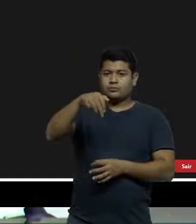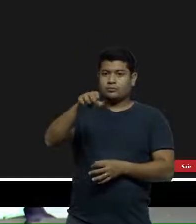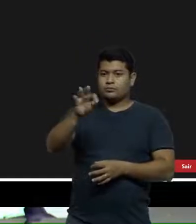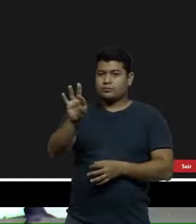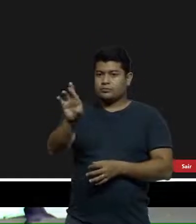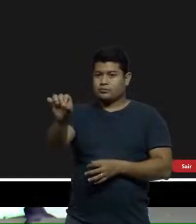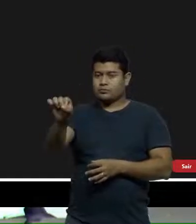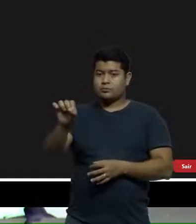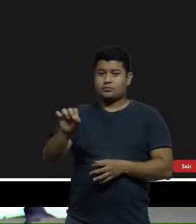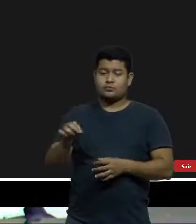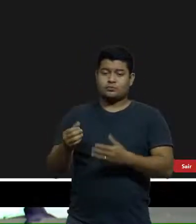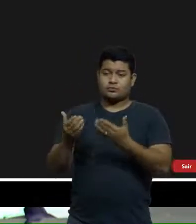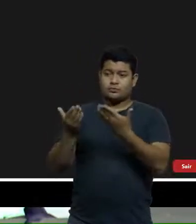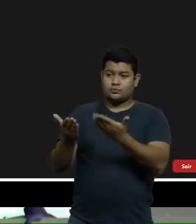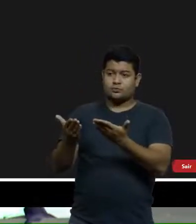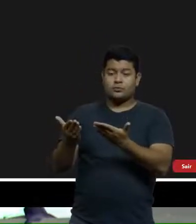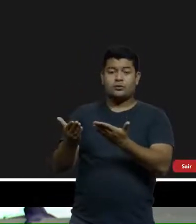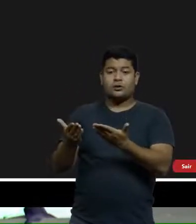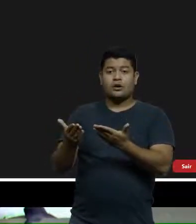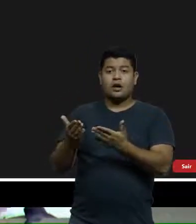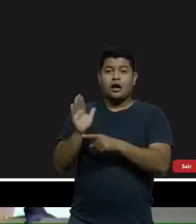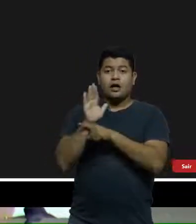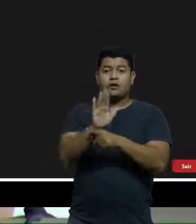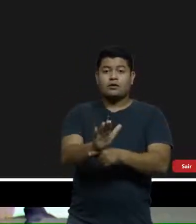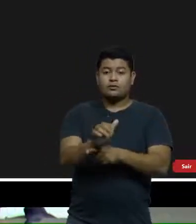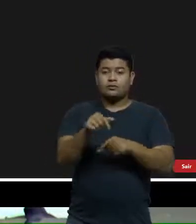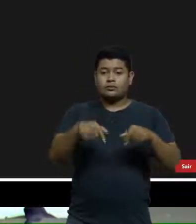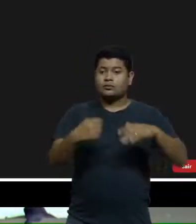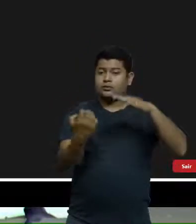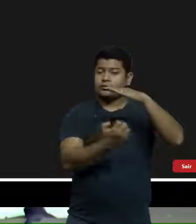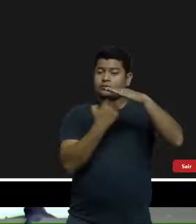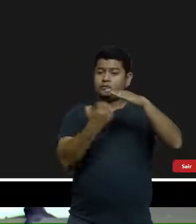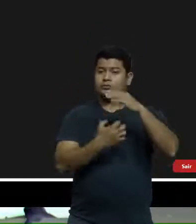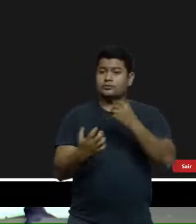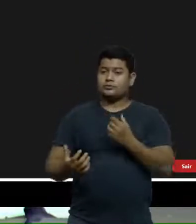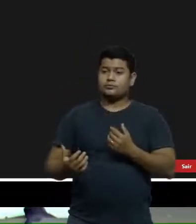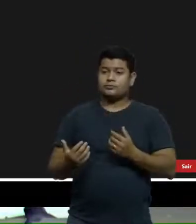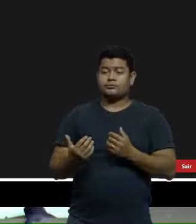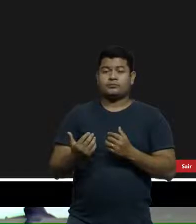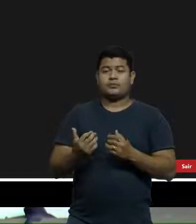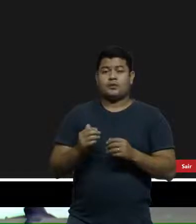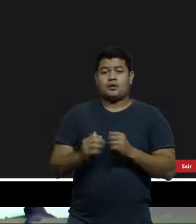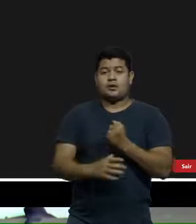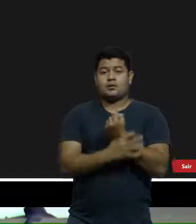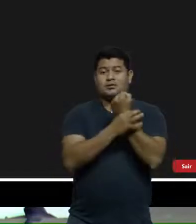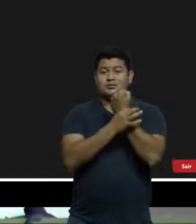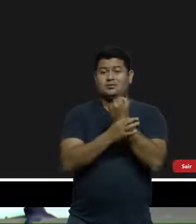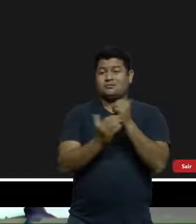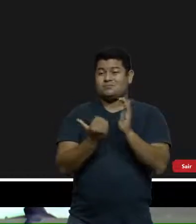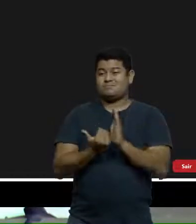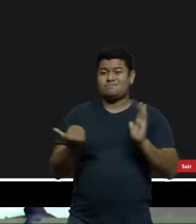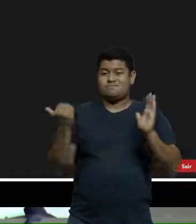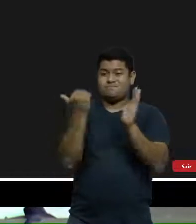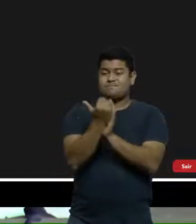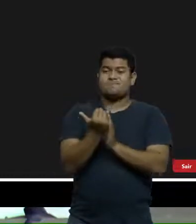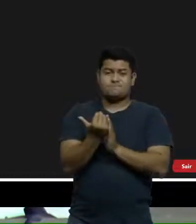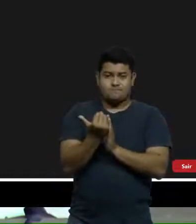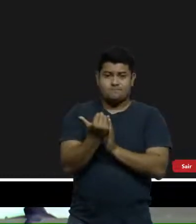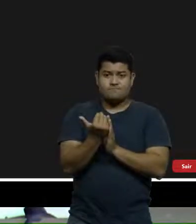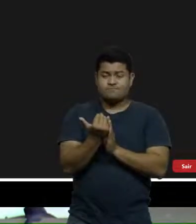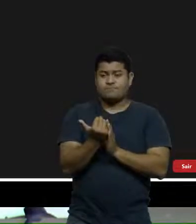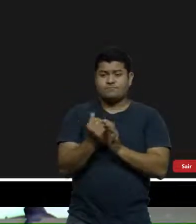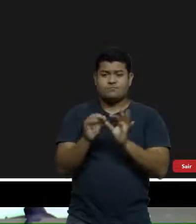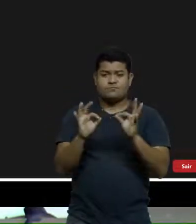as empresas mais seguras, tornando as atividades, enfim, que